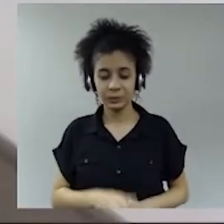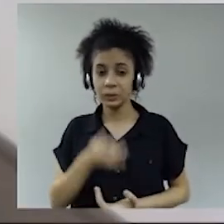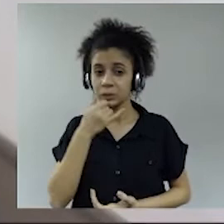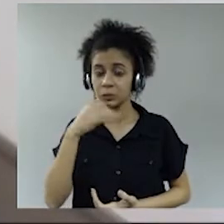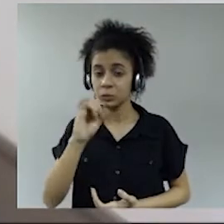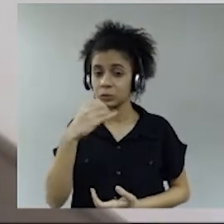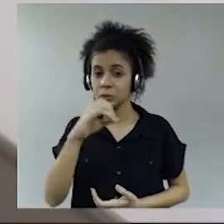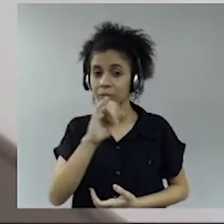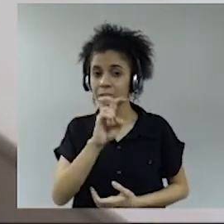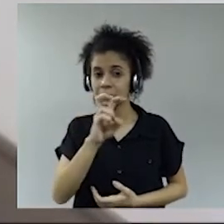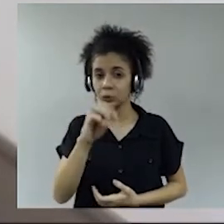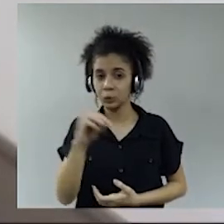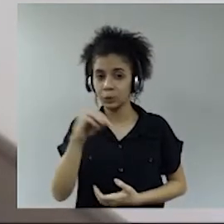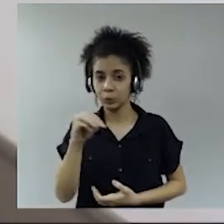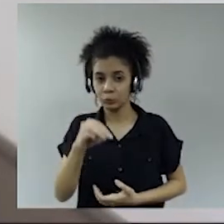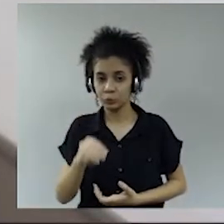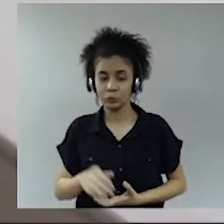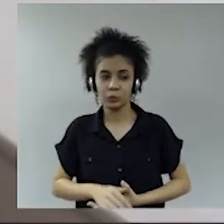só para avisar dos 5 minutos.